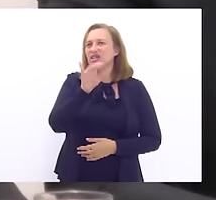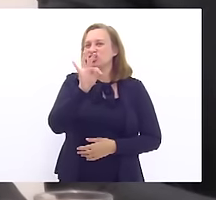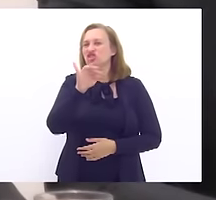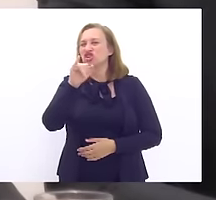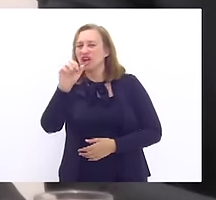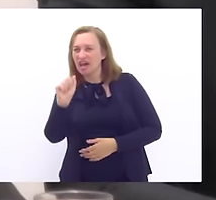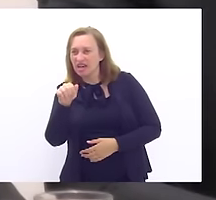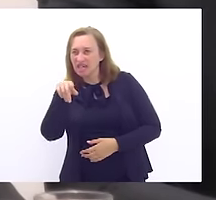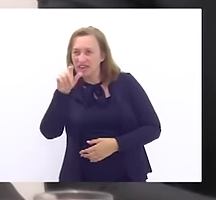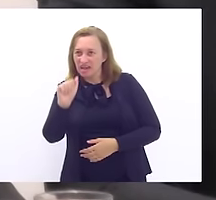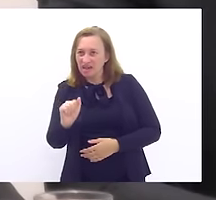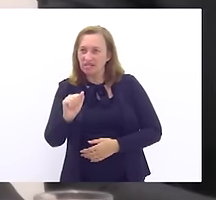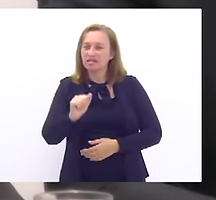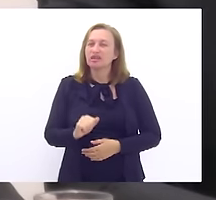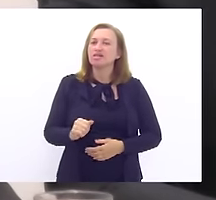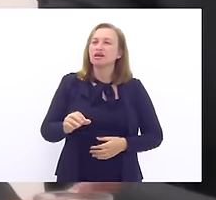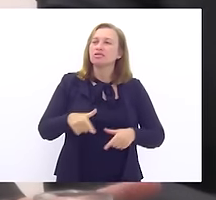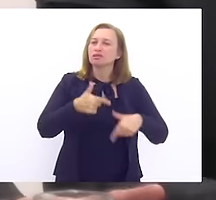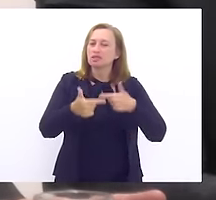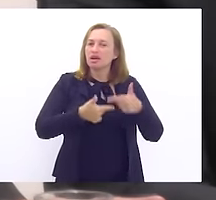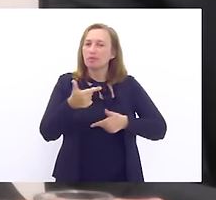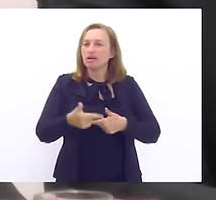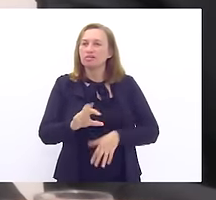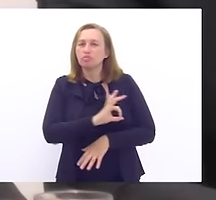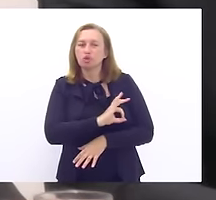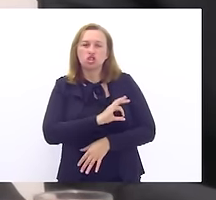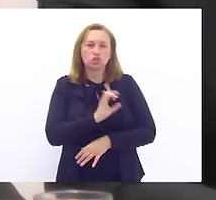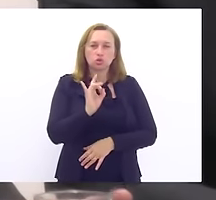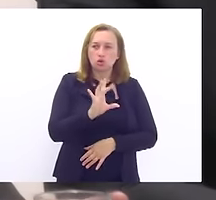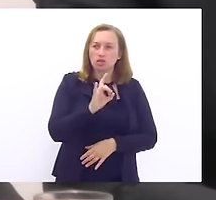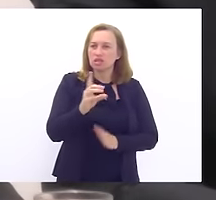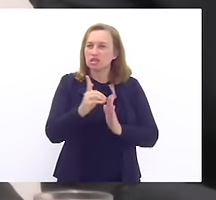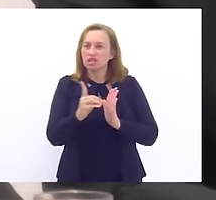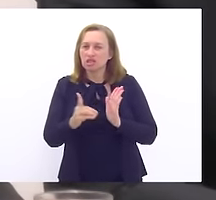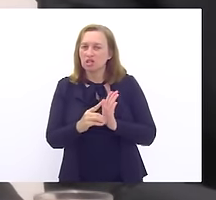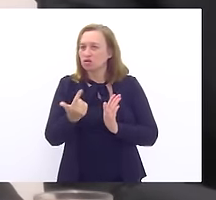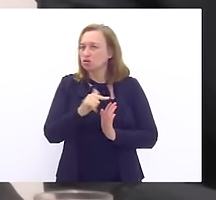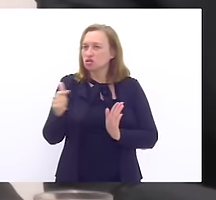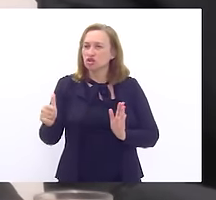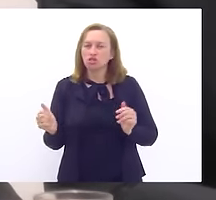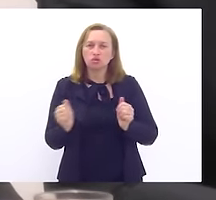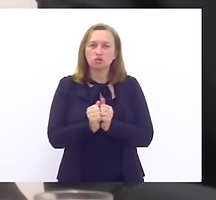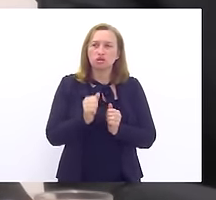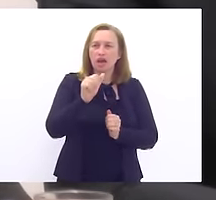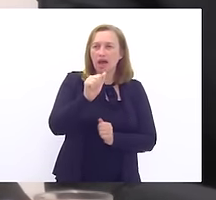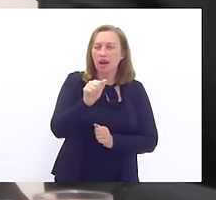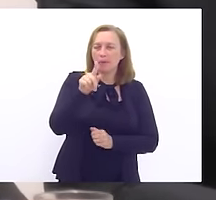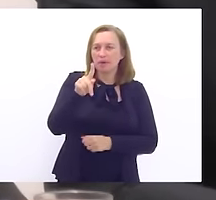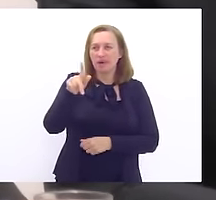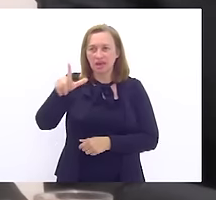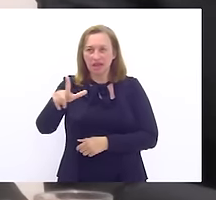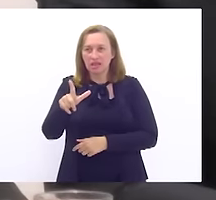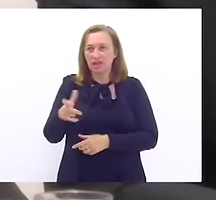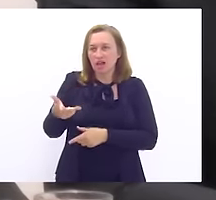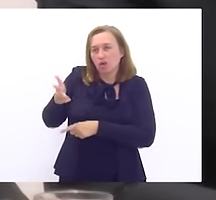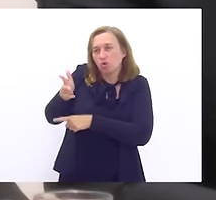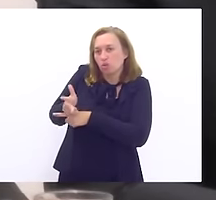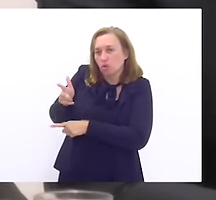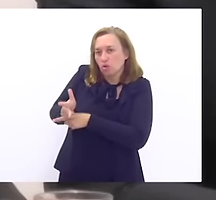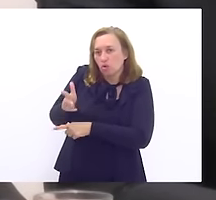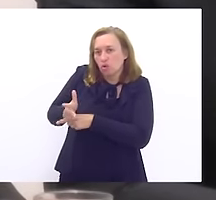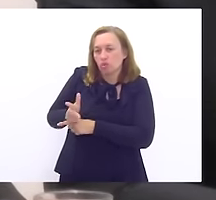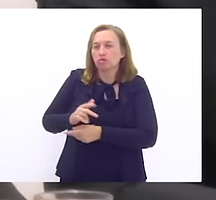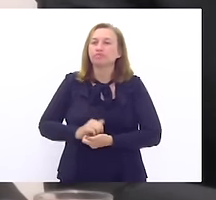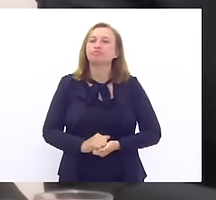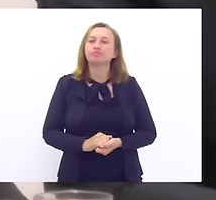a operação da polícia sozinho sem Detran junto com a pele e aí eu tenho aqui as imagens quarto caminhões